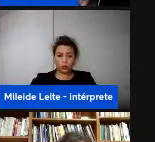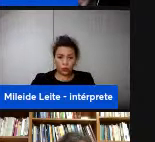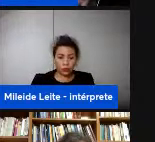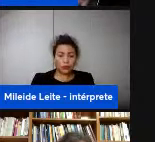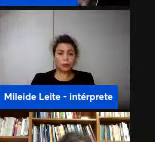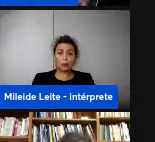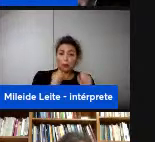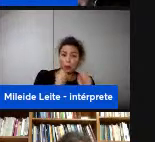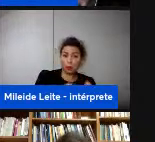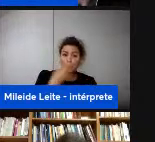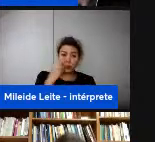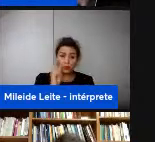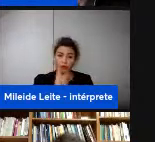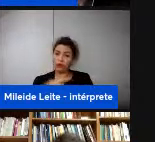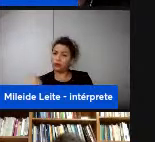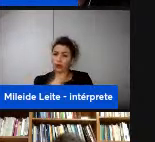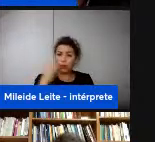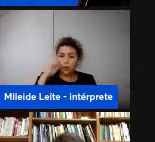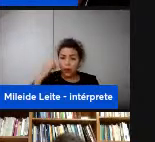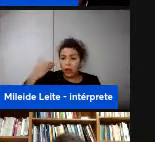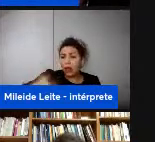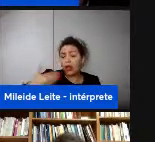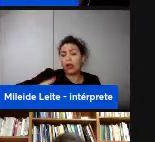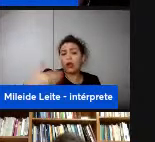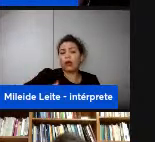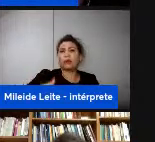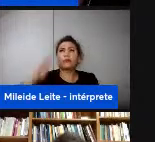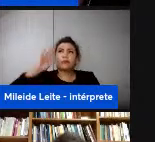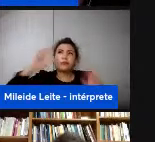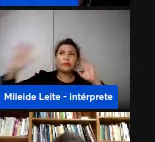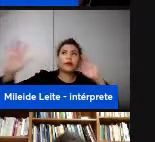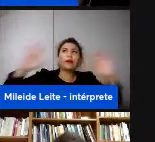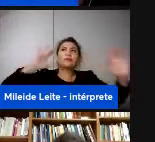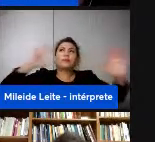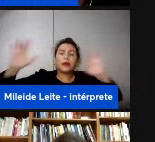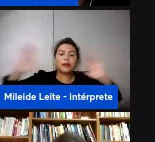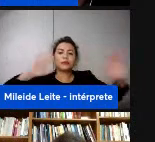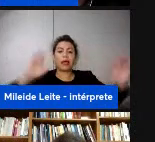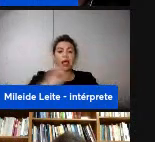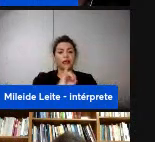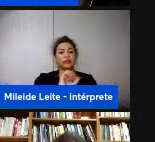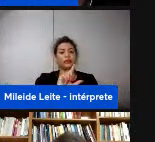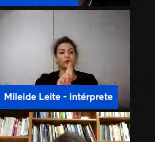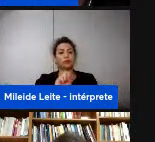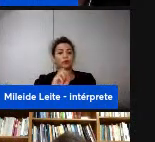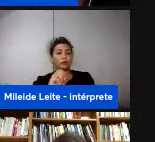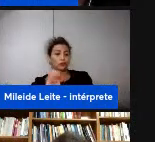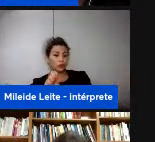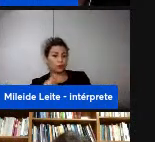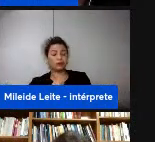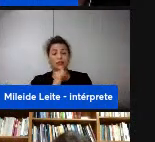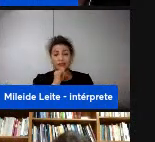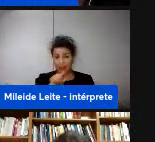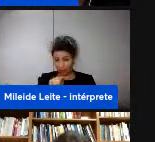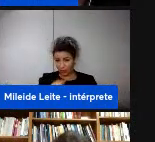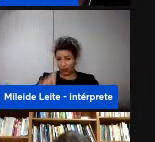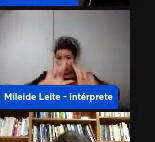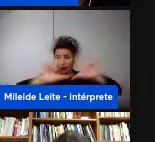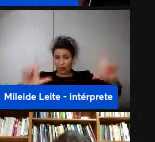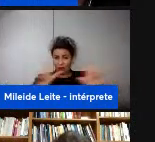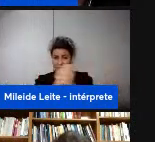A gente pode ver ela no nosso dia a dia através de ilusões. Então, por exemplo, aqui nessa animação você